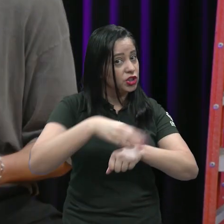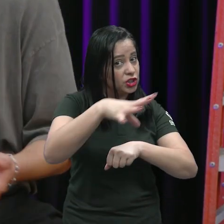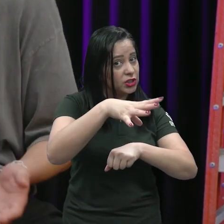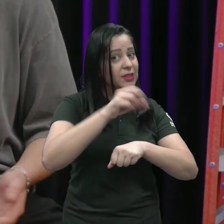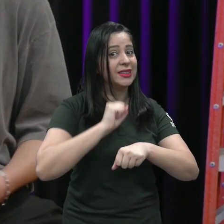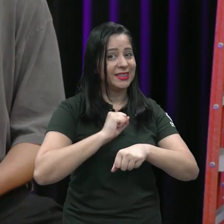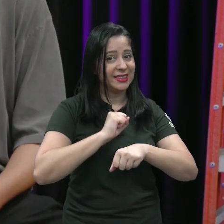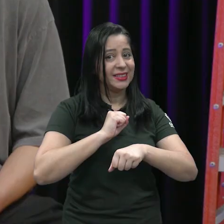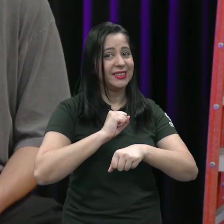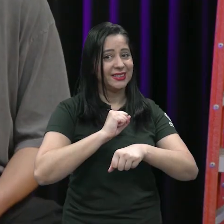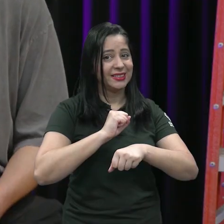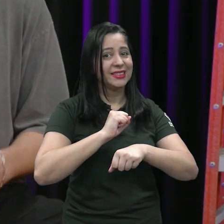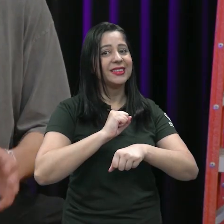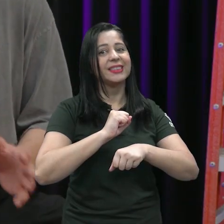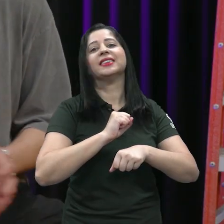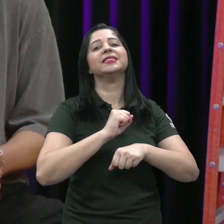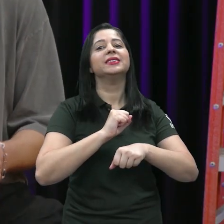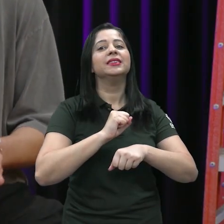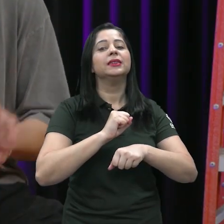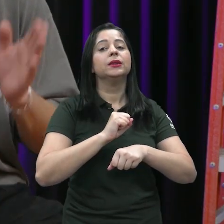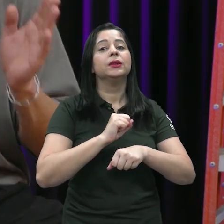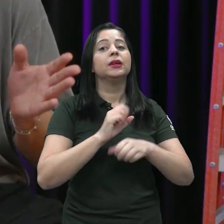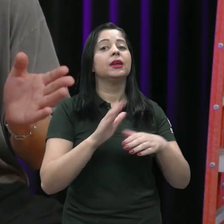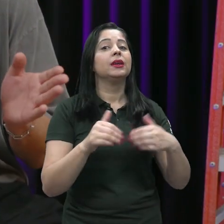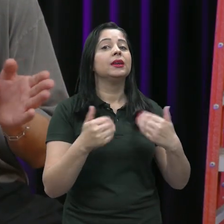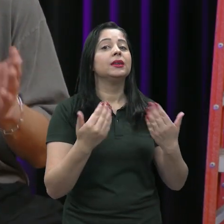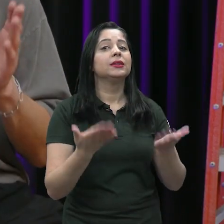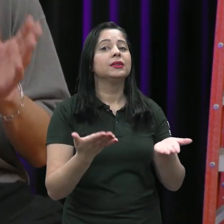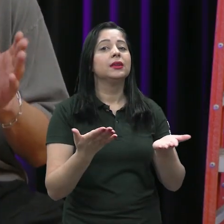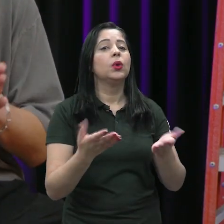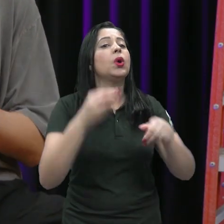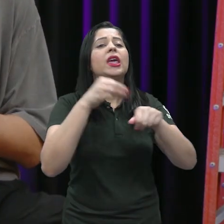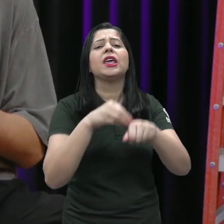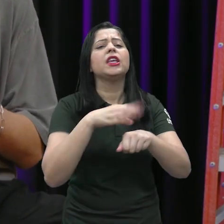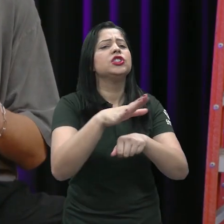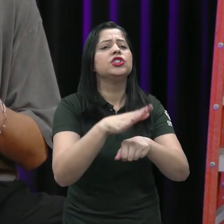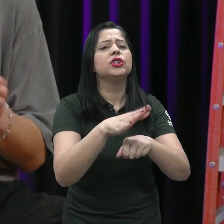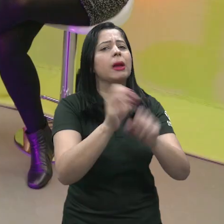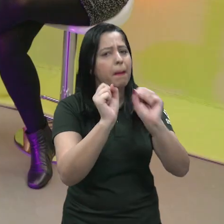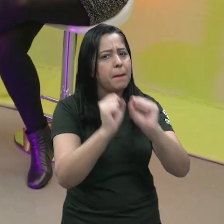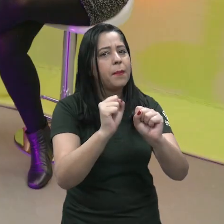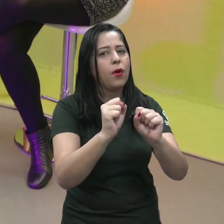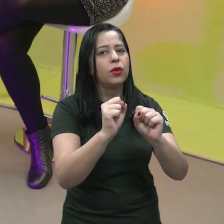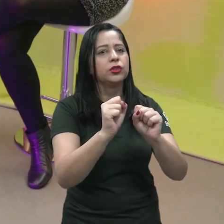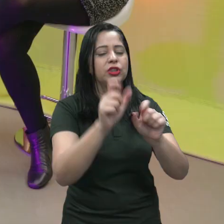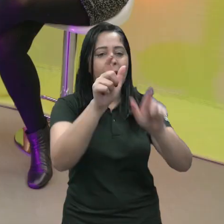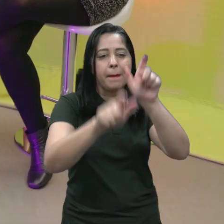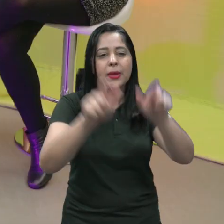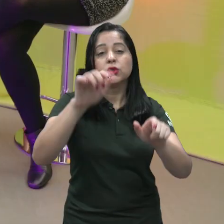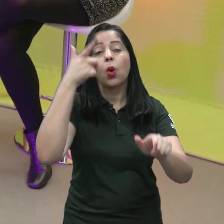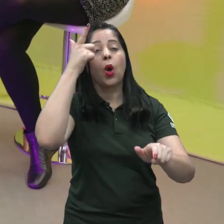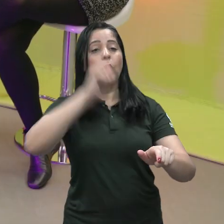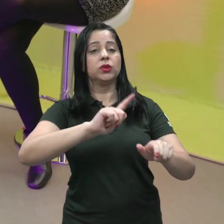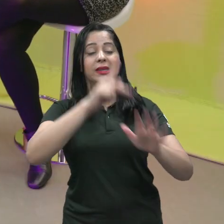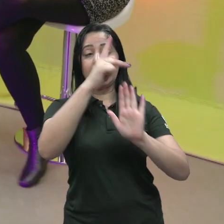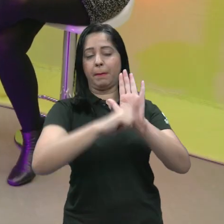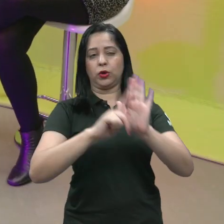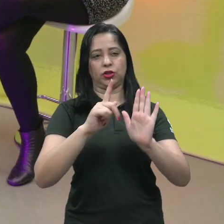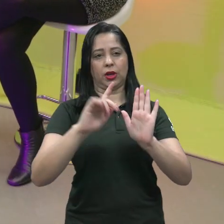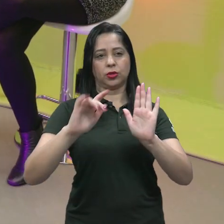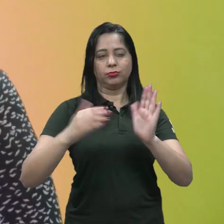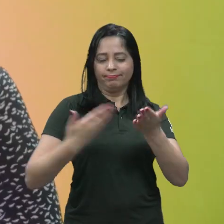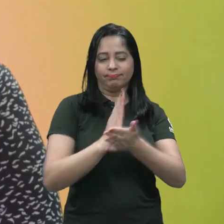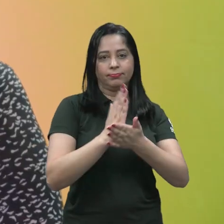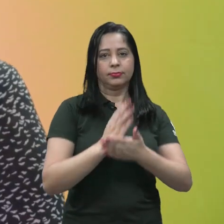ouro com os nossos assistentes. Que dica que você dá pra galera aprovar um projeto?